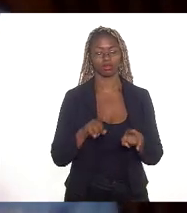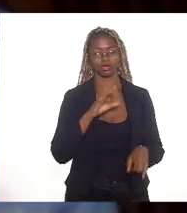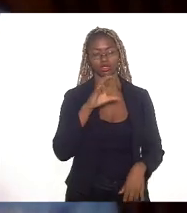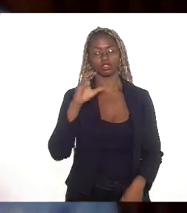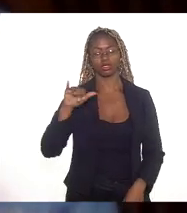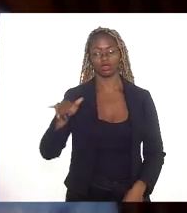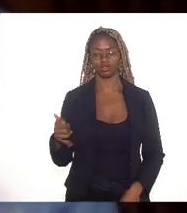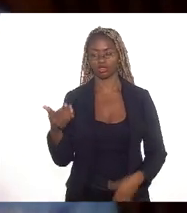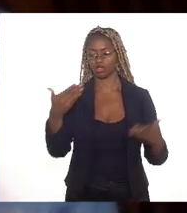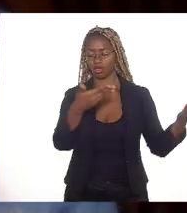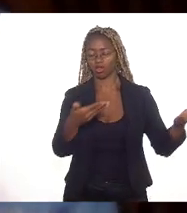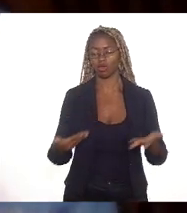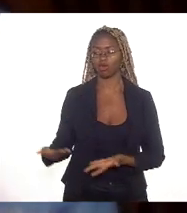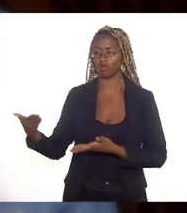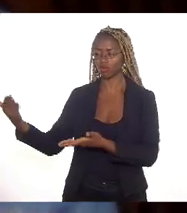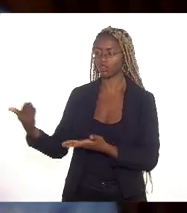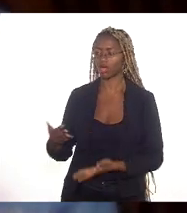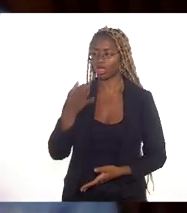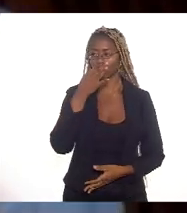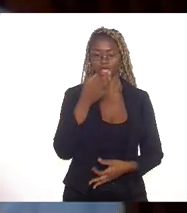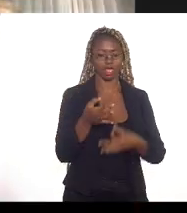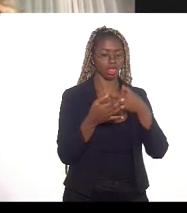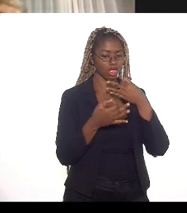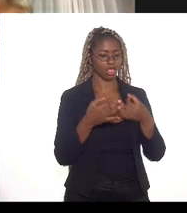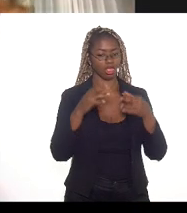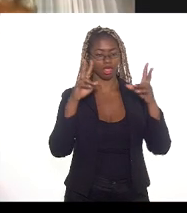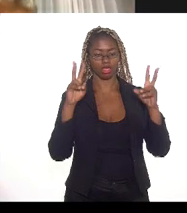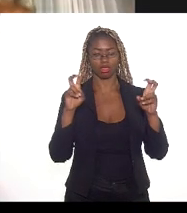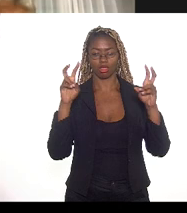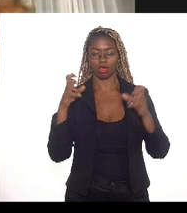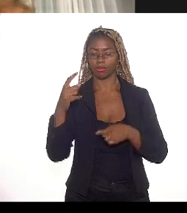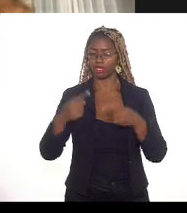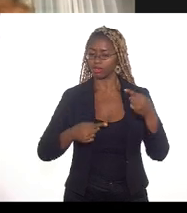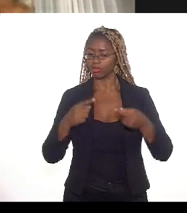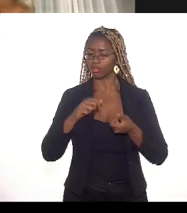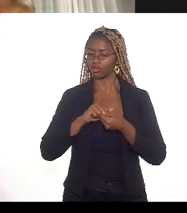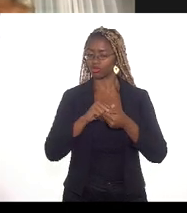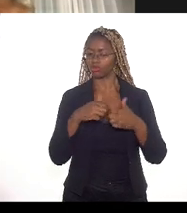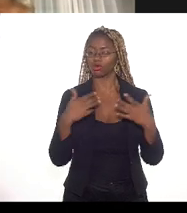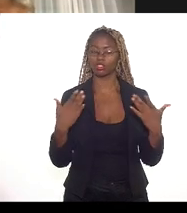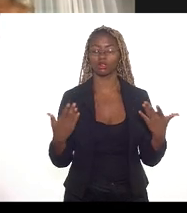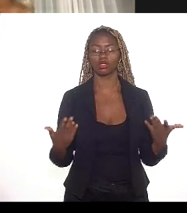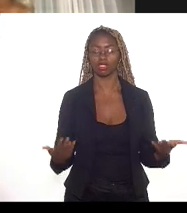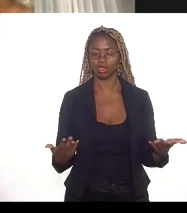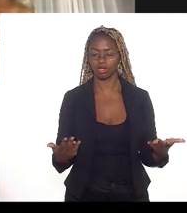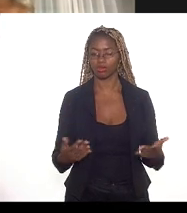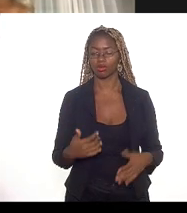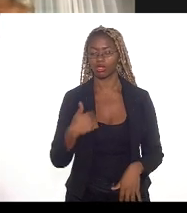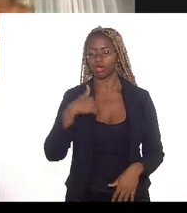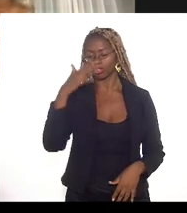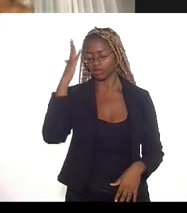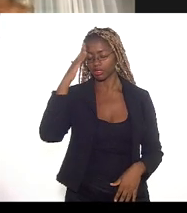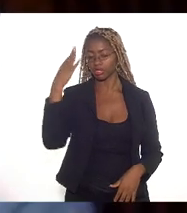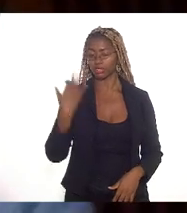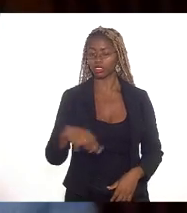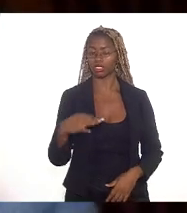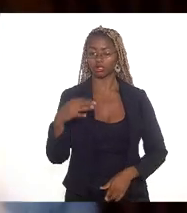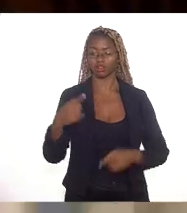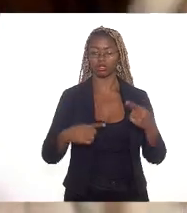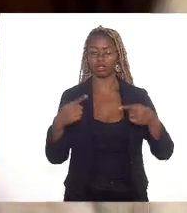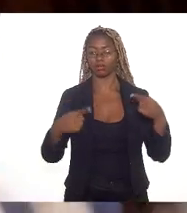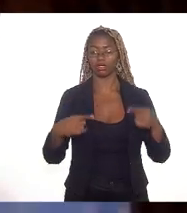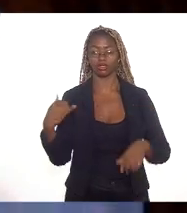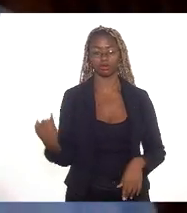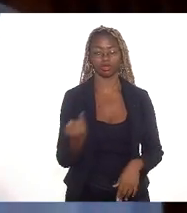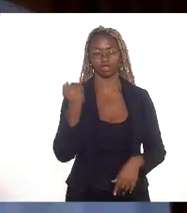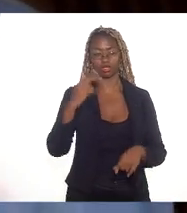chamados a opinar no tema. Né? Então, ou seja, tenho certeza que esse é um debate fundamental para